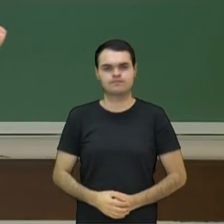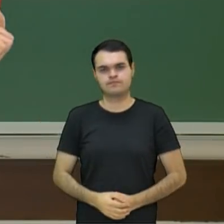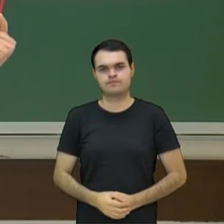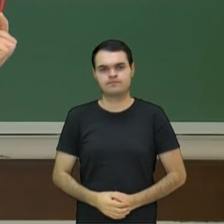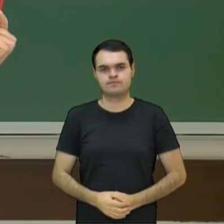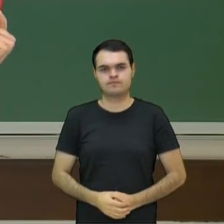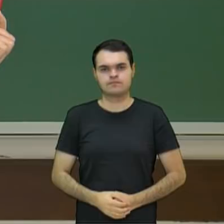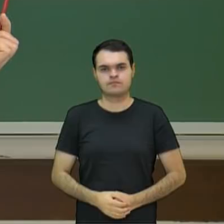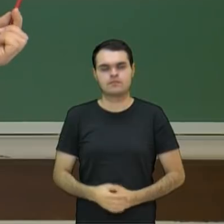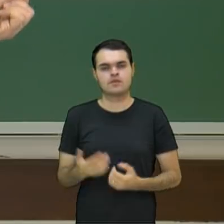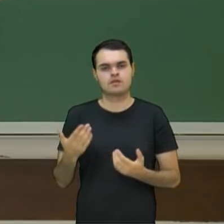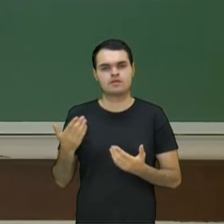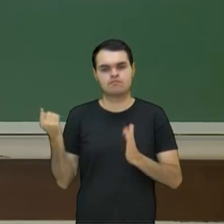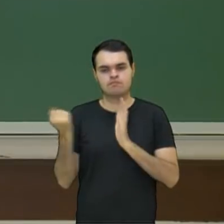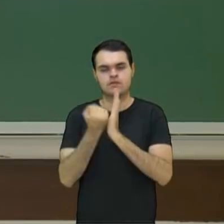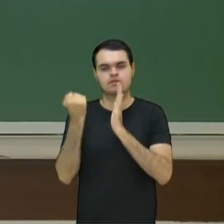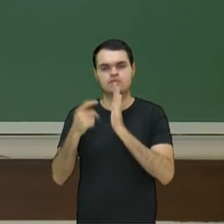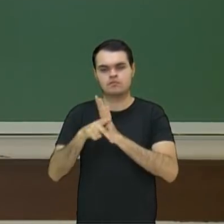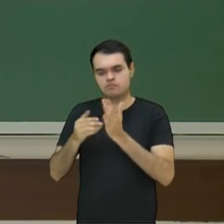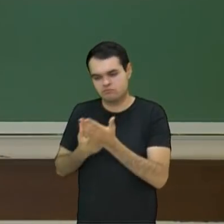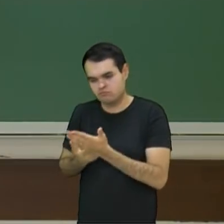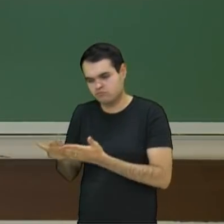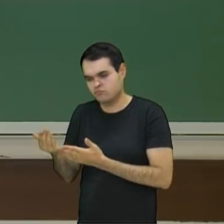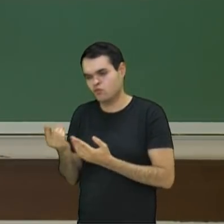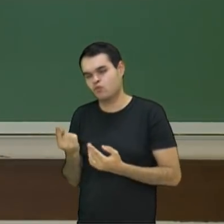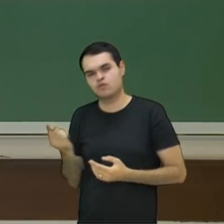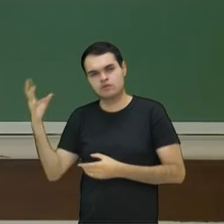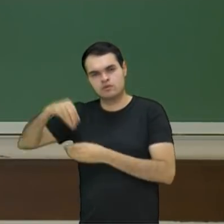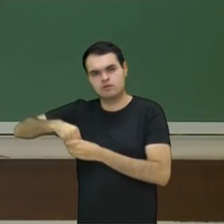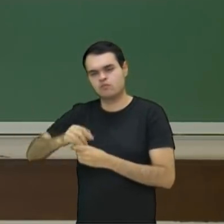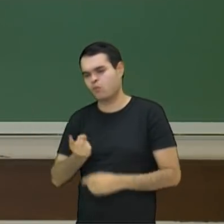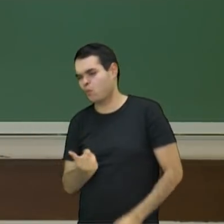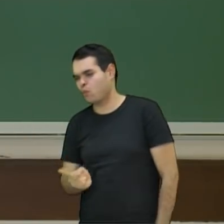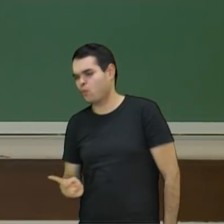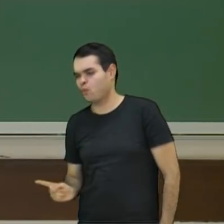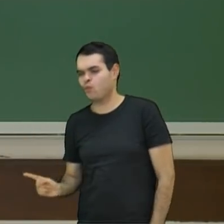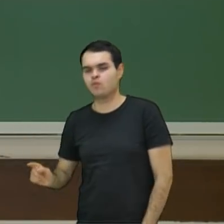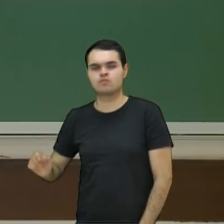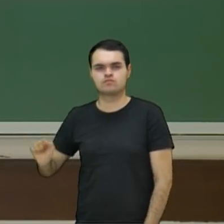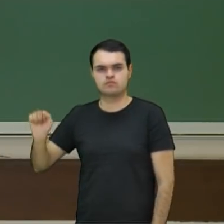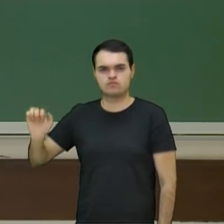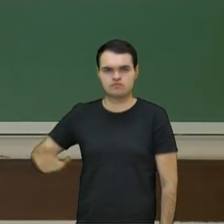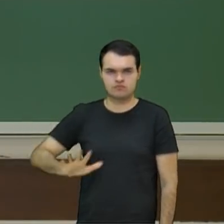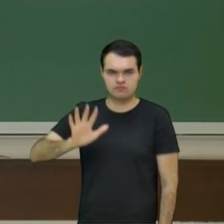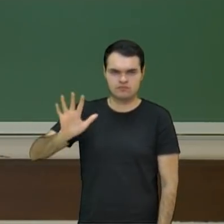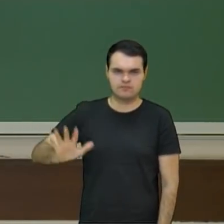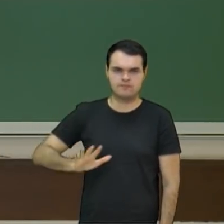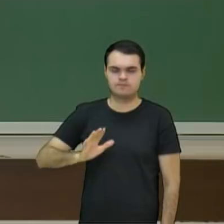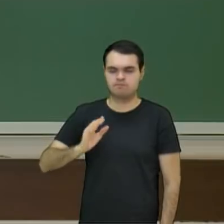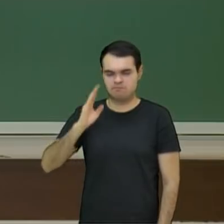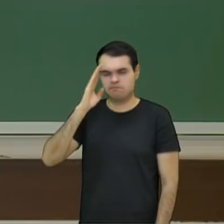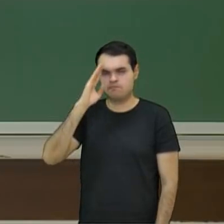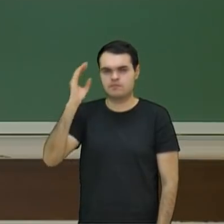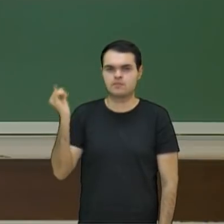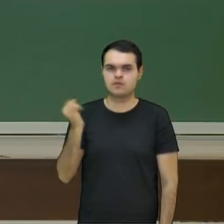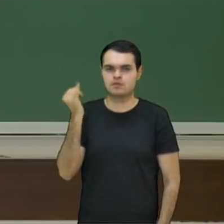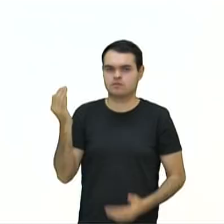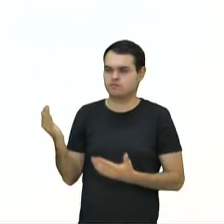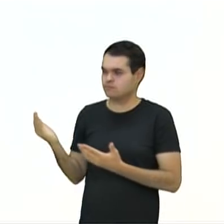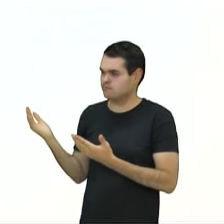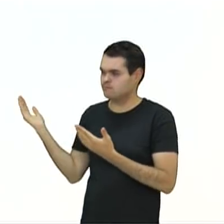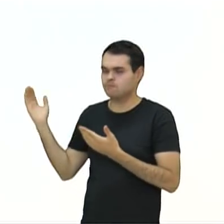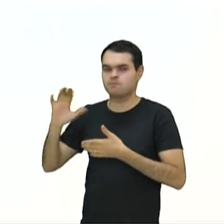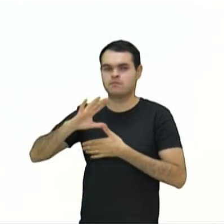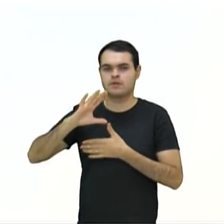marca o início da povoação mais do interior do Sudeste. Então, bem importante a gente saber essa característica ali. E eu trouxe um mapa para a